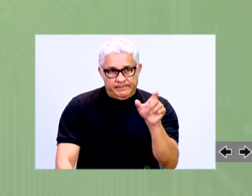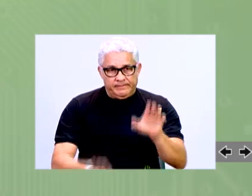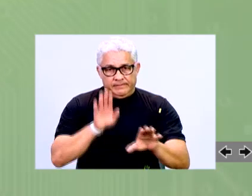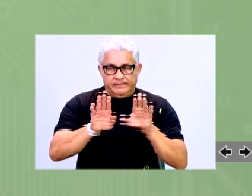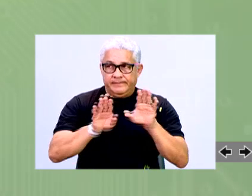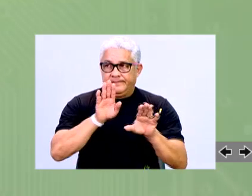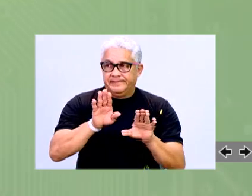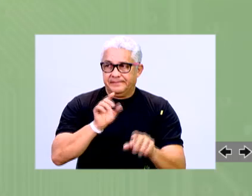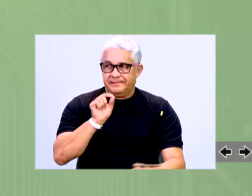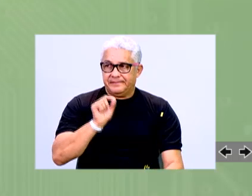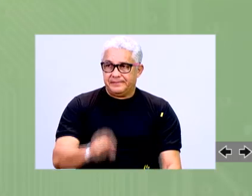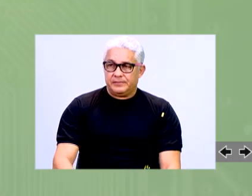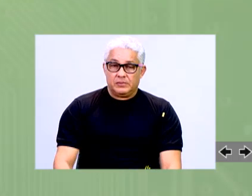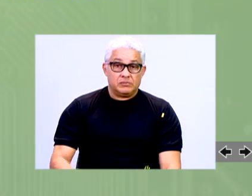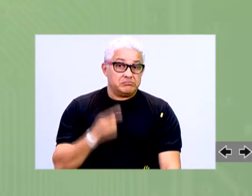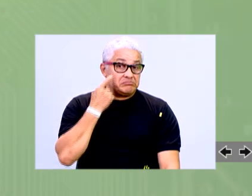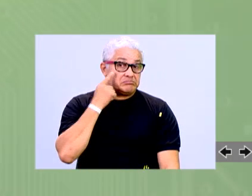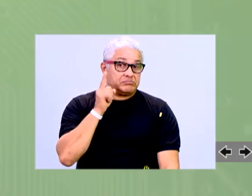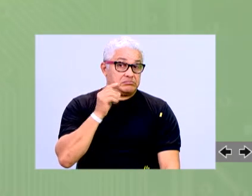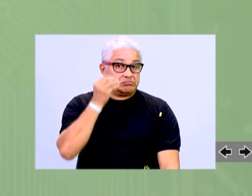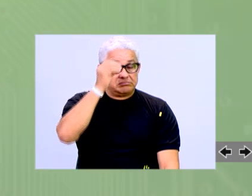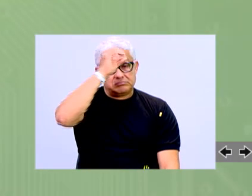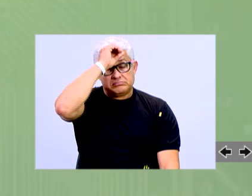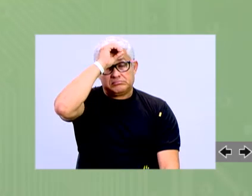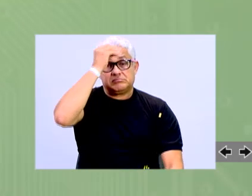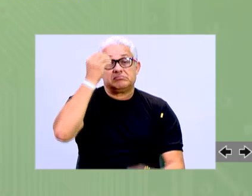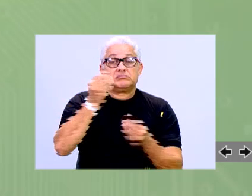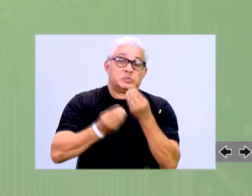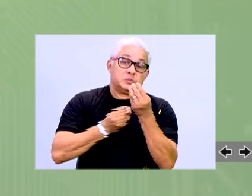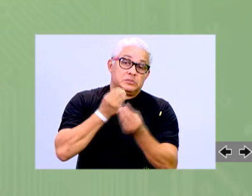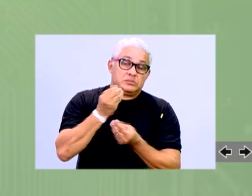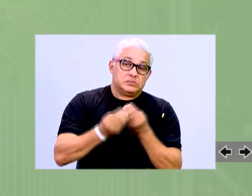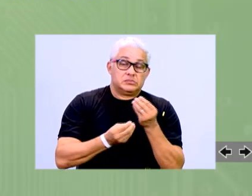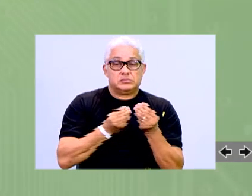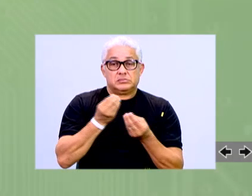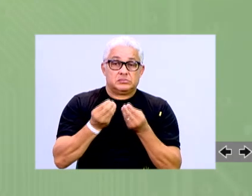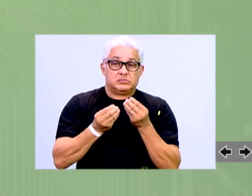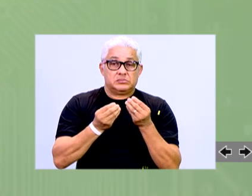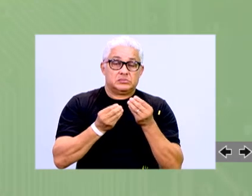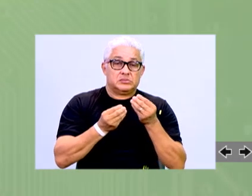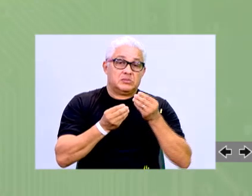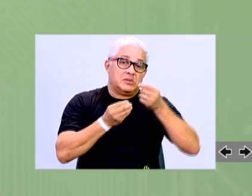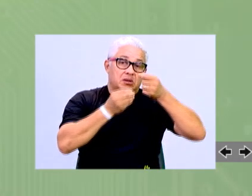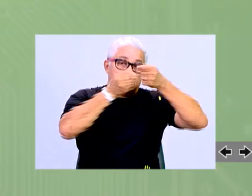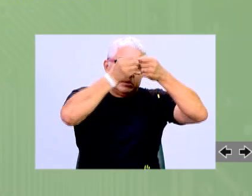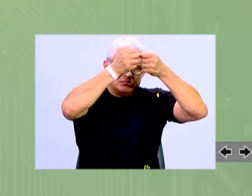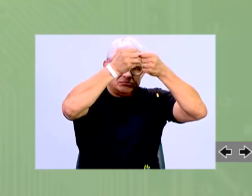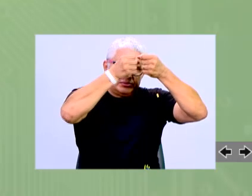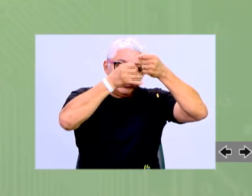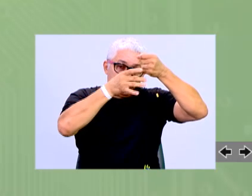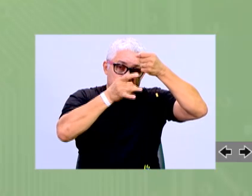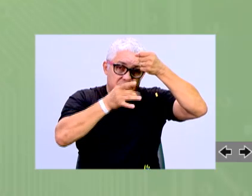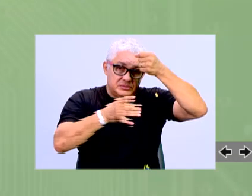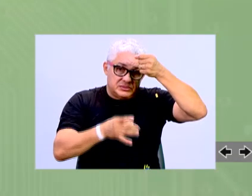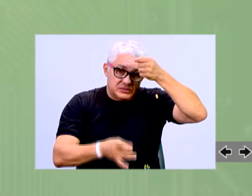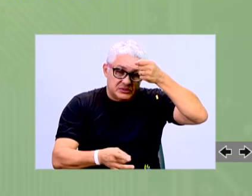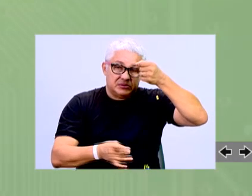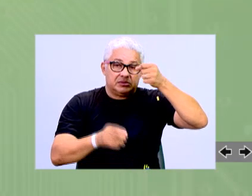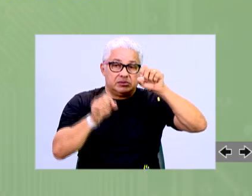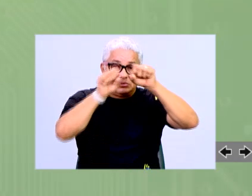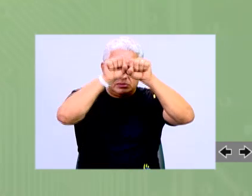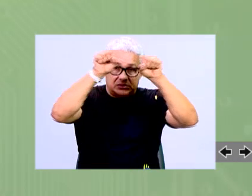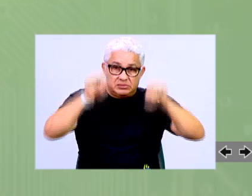vezes, ele não sabe ali de que forma, como ele vai ter que descrever o nosso modelo do nosso sistema. Porque